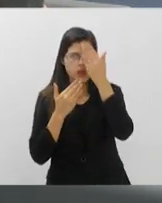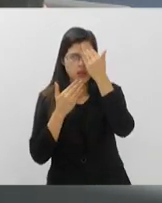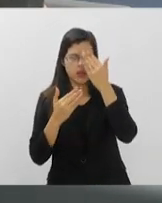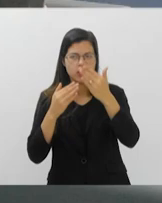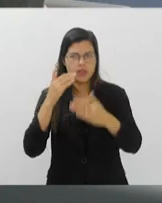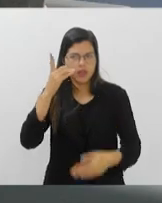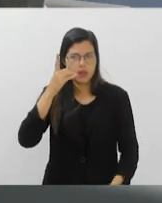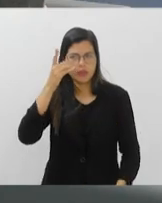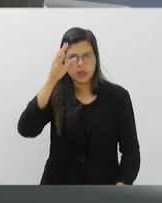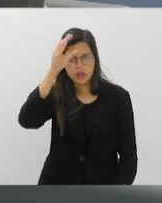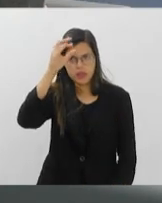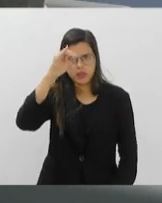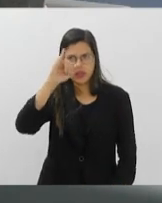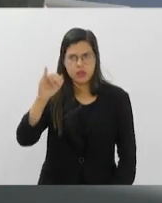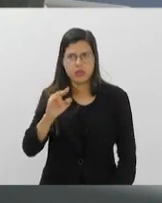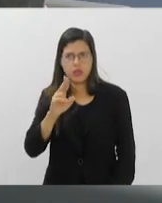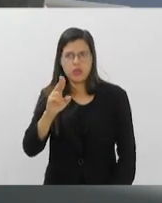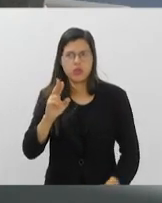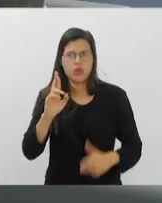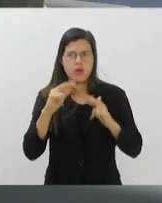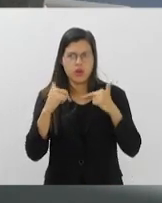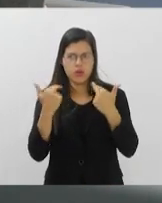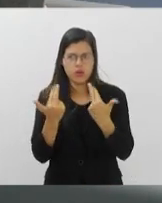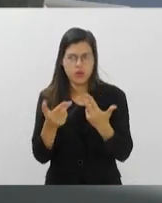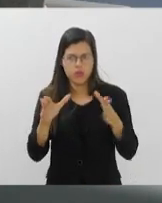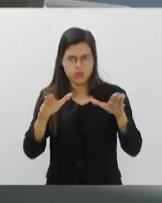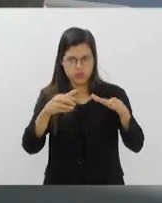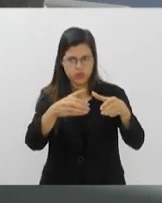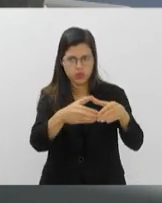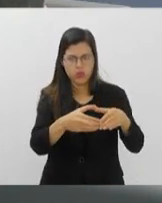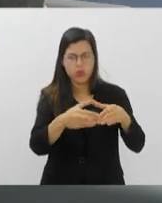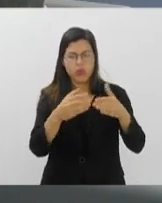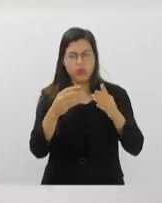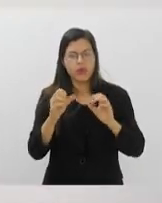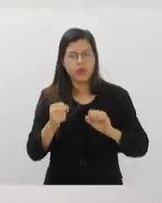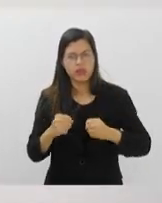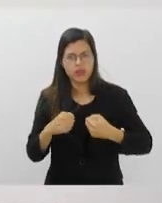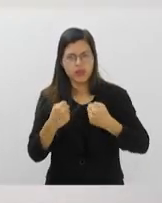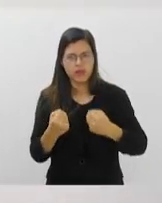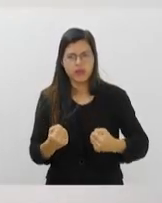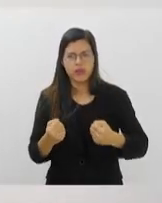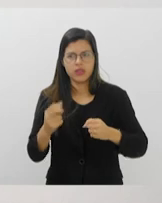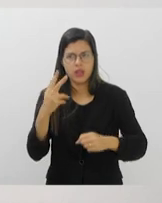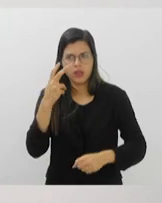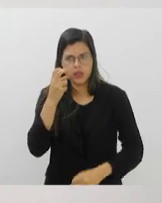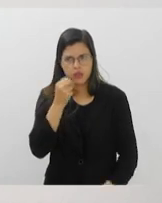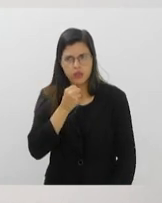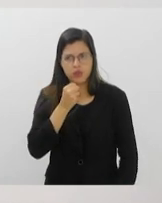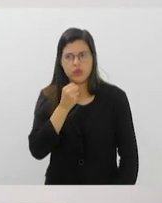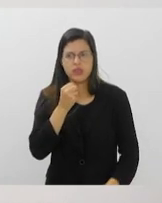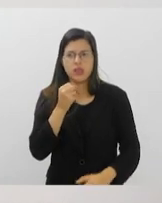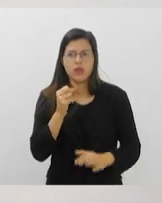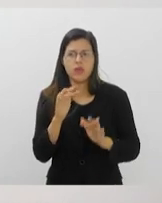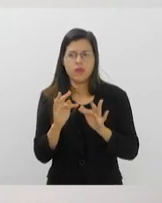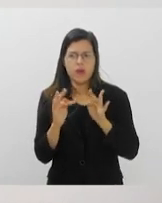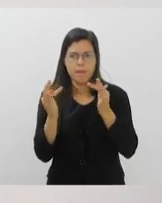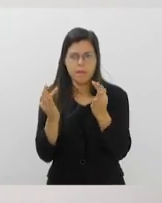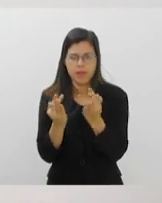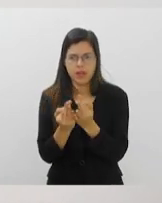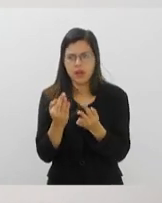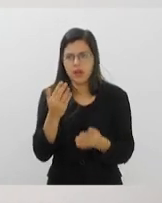tia Ju né mais uma reunião da frente parlamentar em defesa das famílias da adoção e da primeira infância eh também tem a missão aqui de